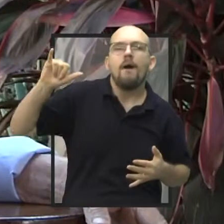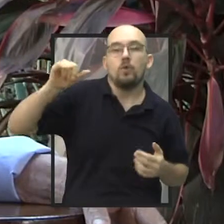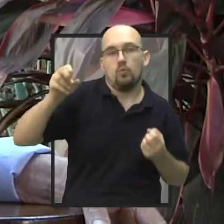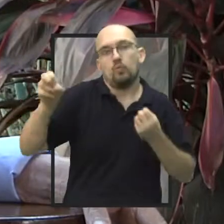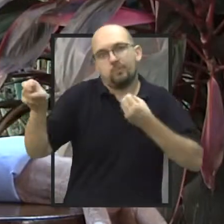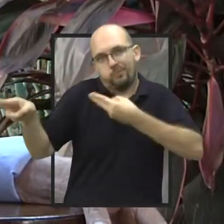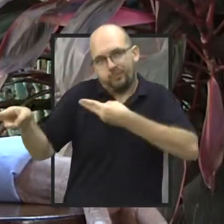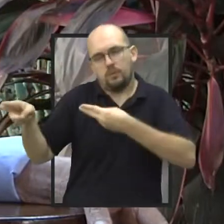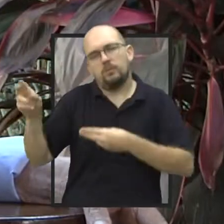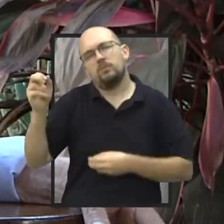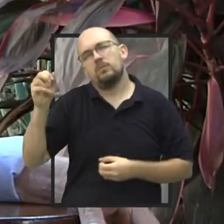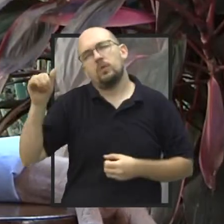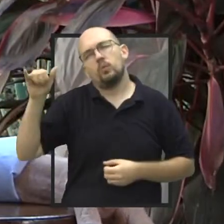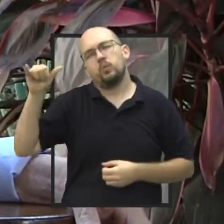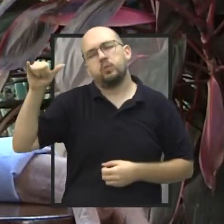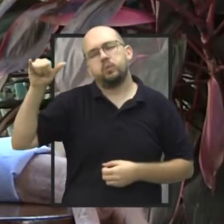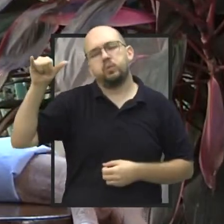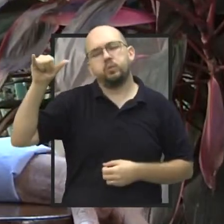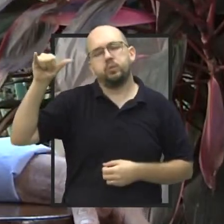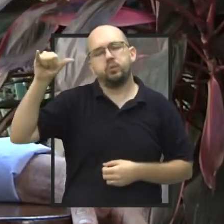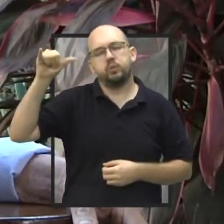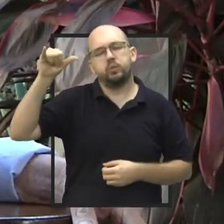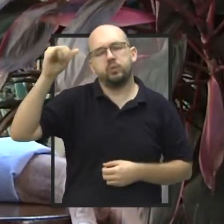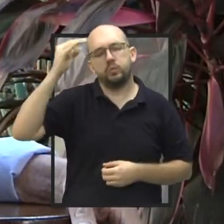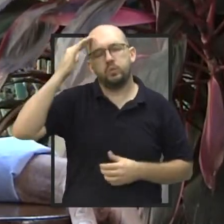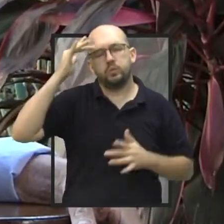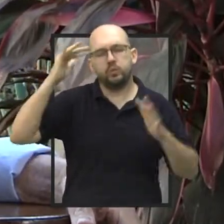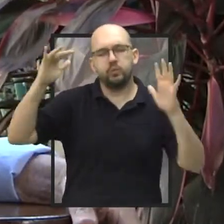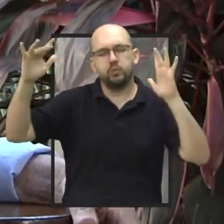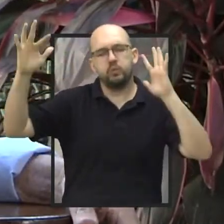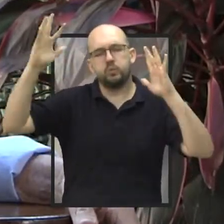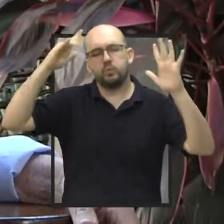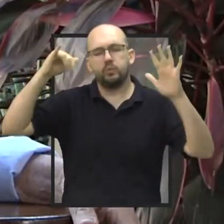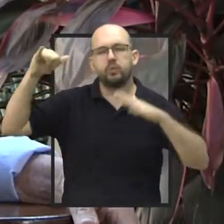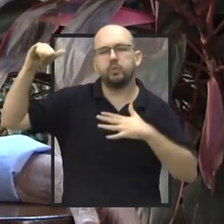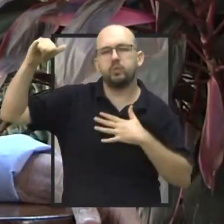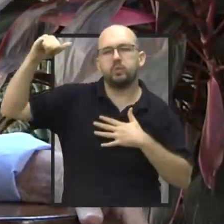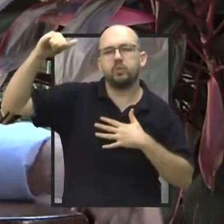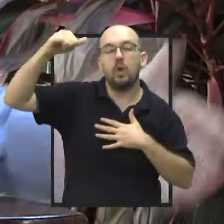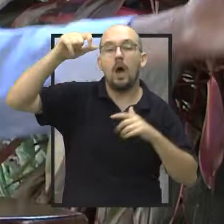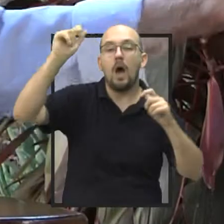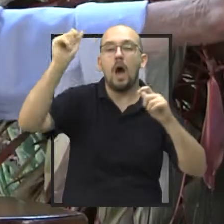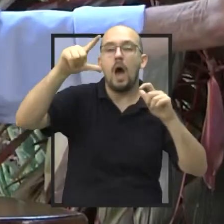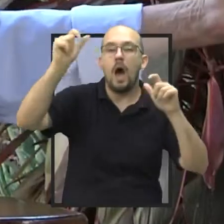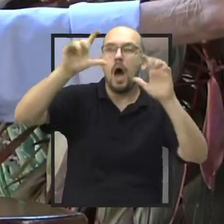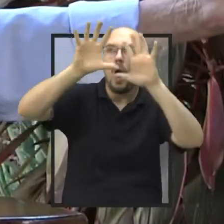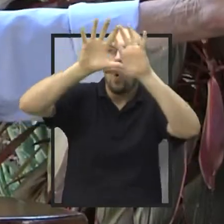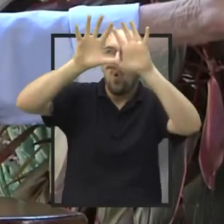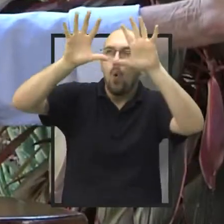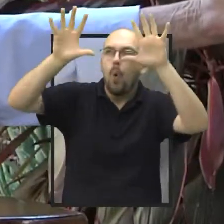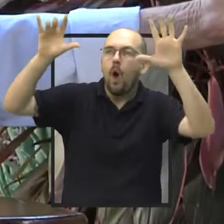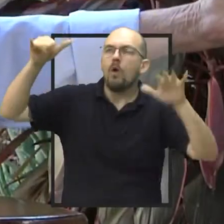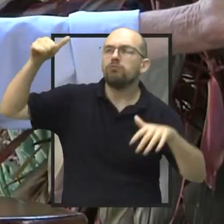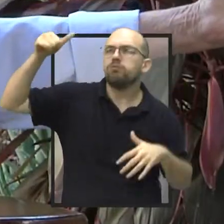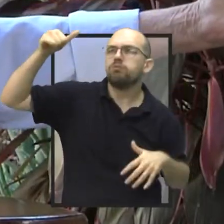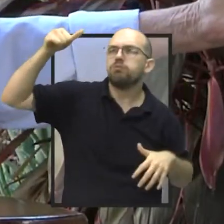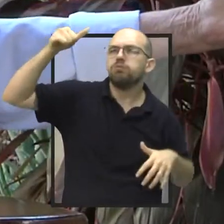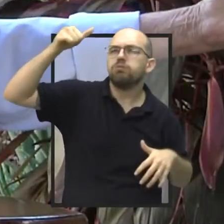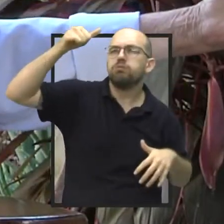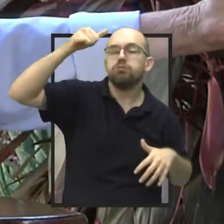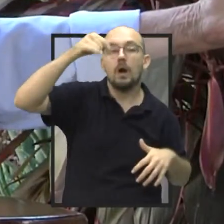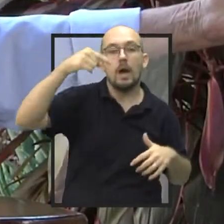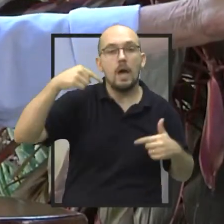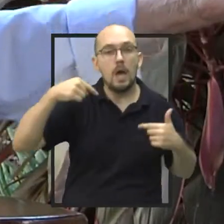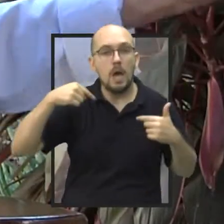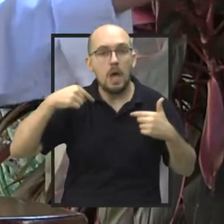ele deslizava por um maravilhoso céu azul, e eu lá, me dirigindo